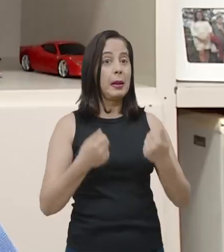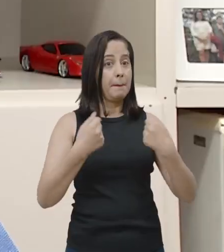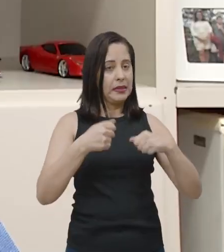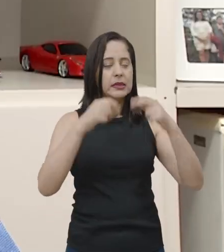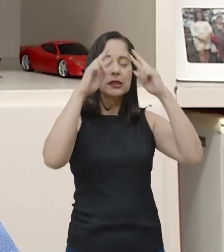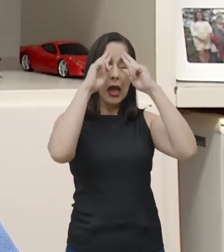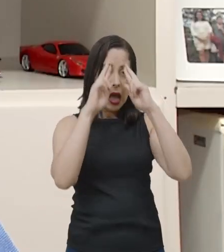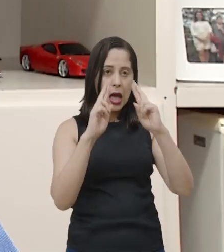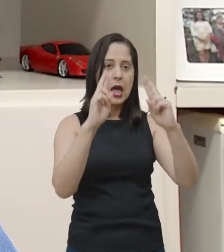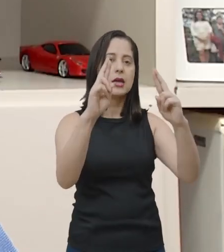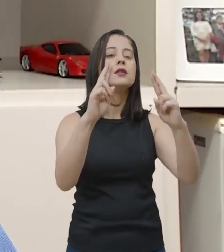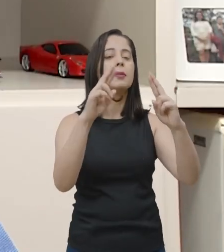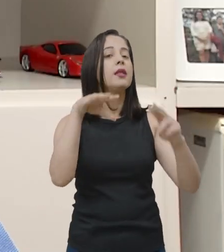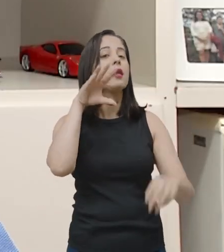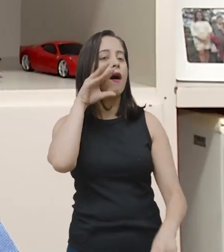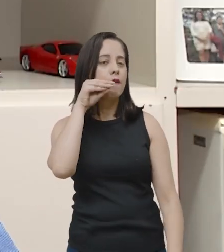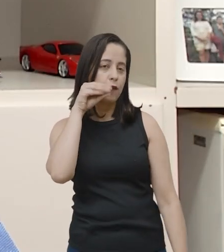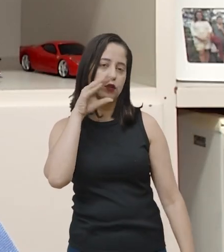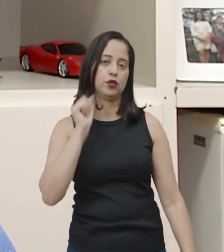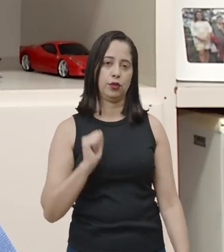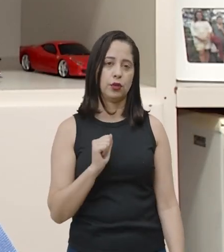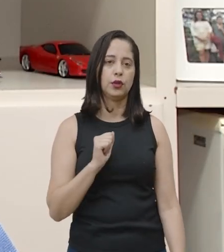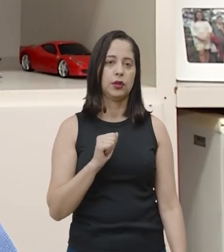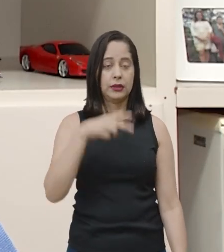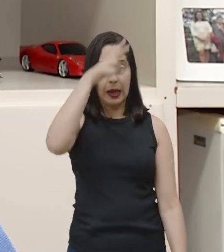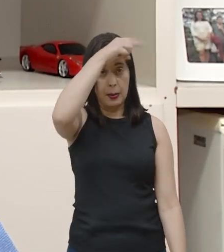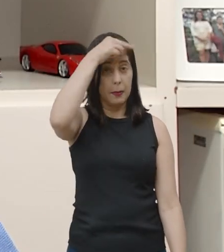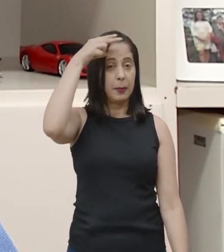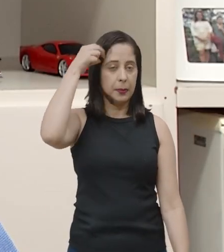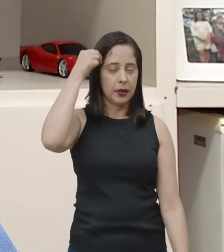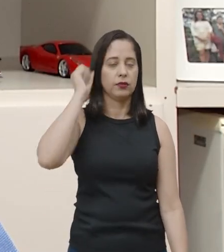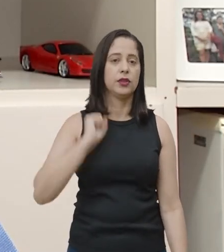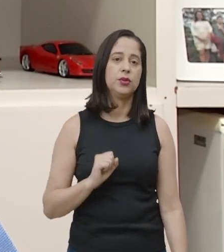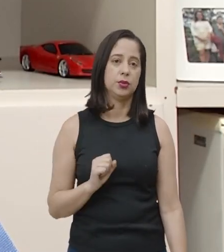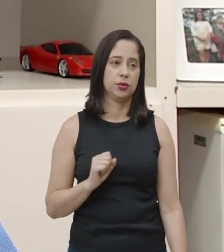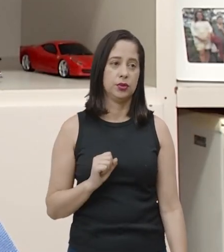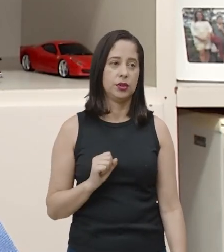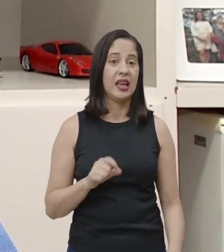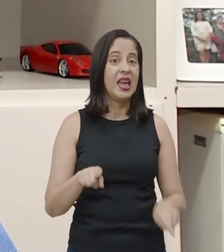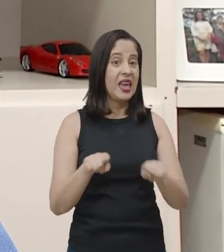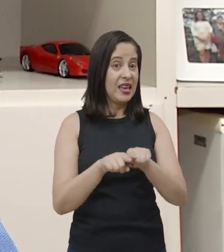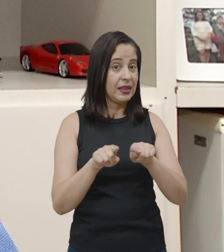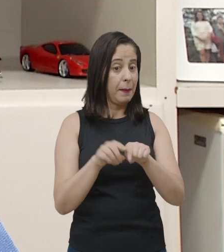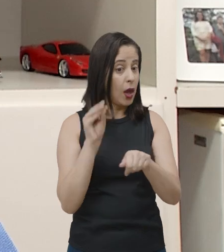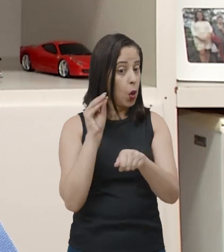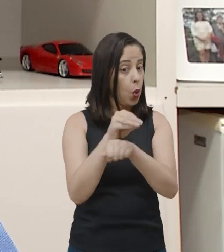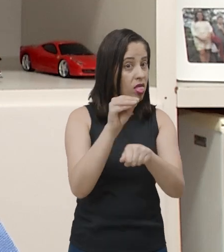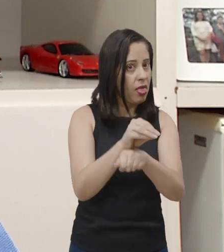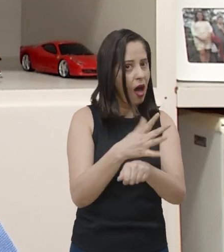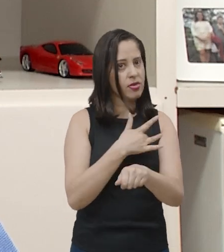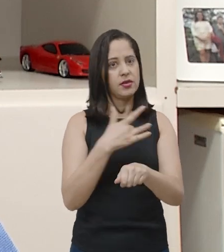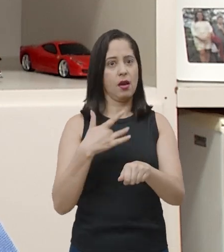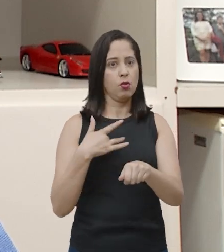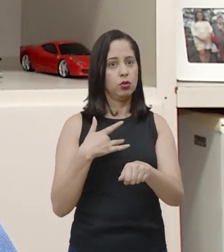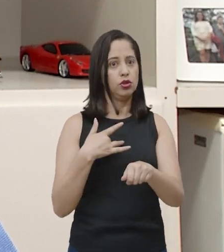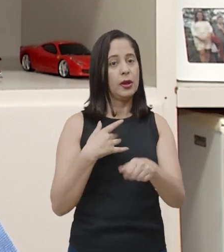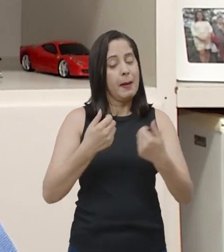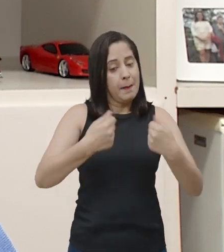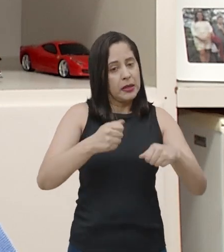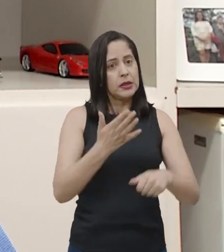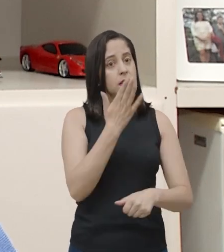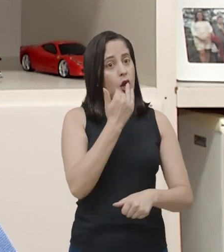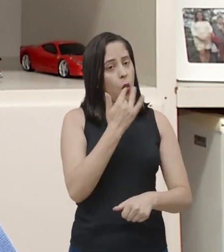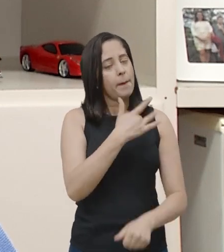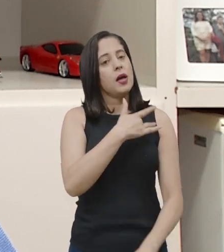diário. Respeitar e dar dignidade para o servidor público municipal. Segundo, proteger a saúde dele para que ele tenha